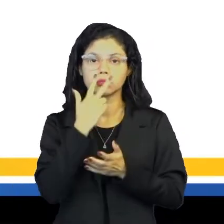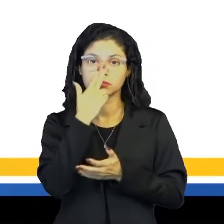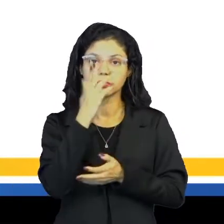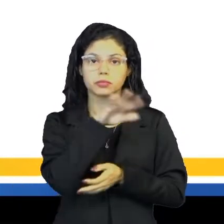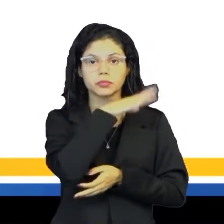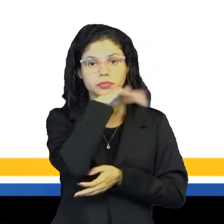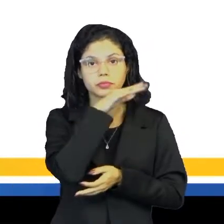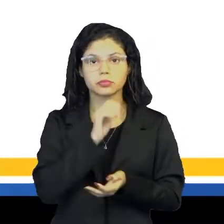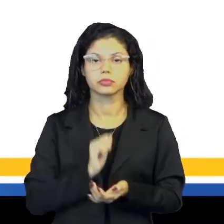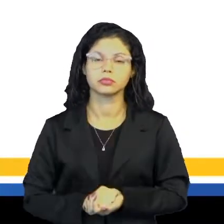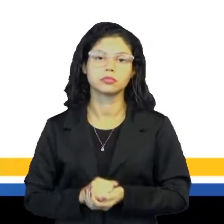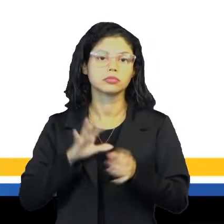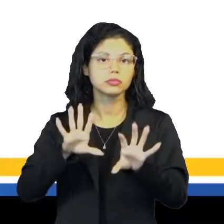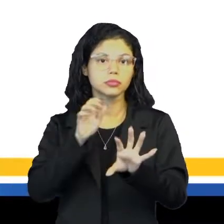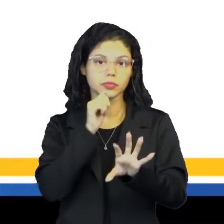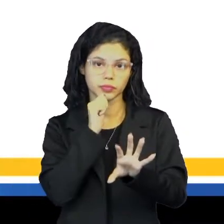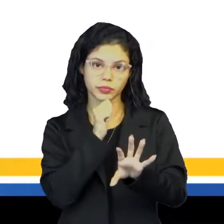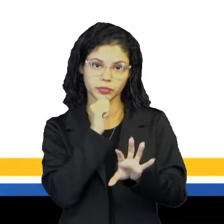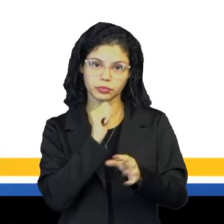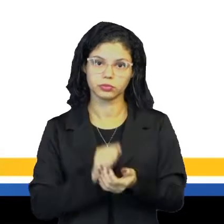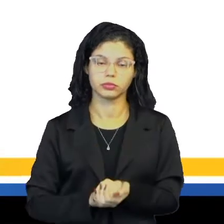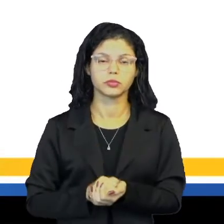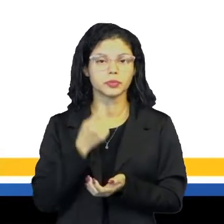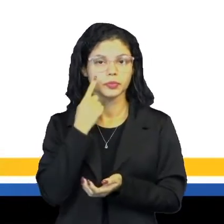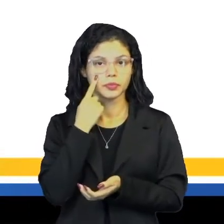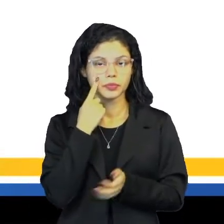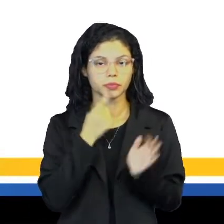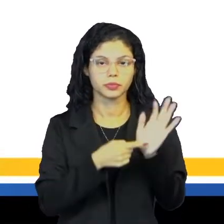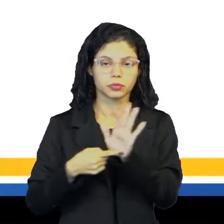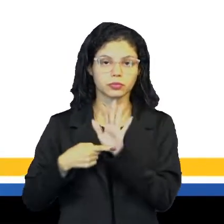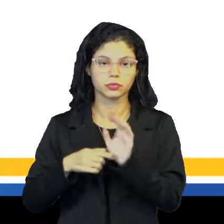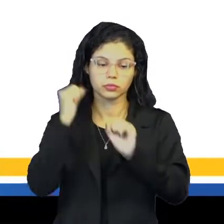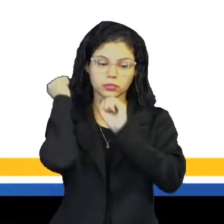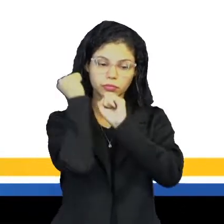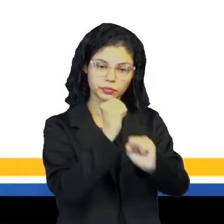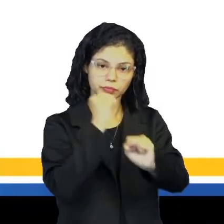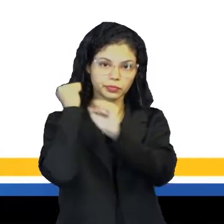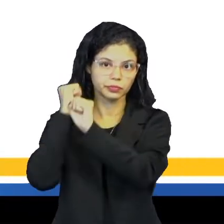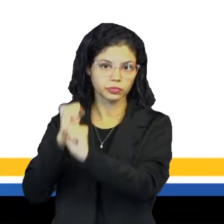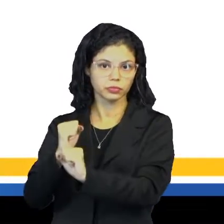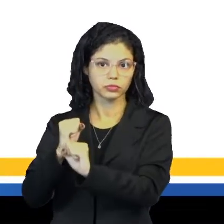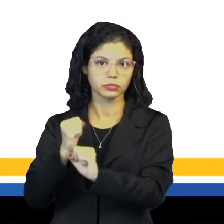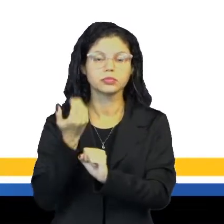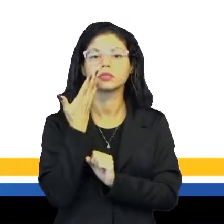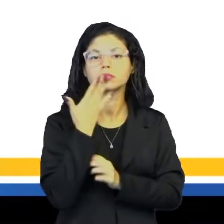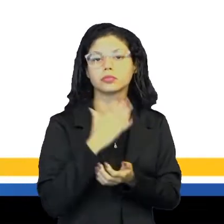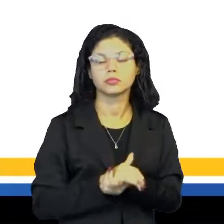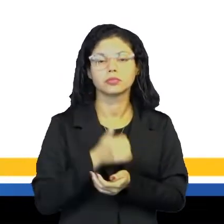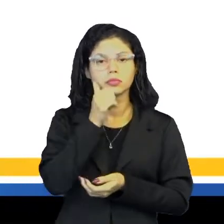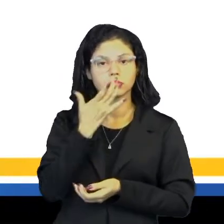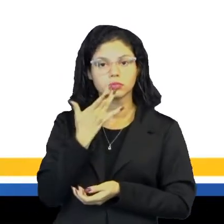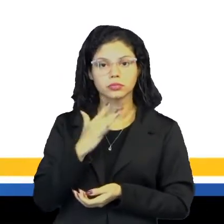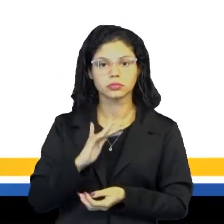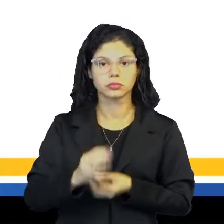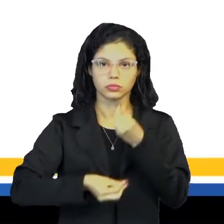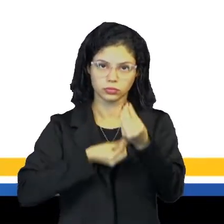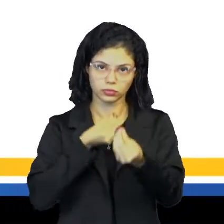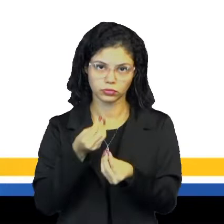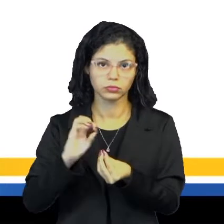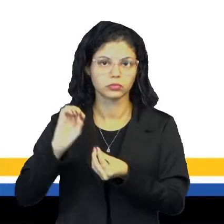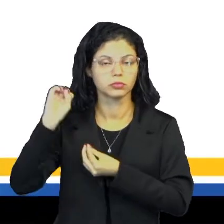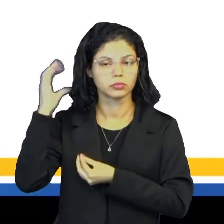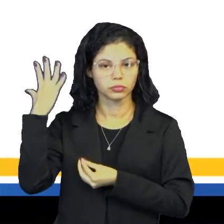aos animais. Além disso, encenavam caçadas para contar aos seus pares como as